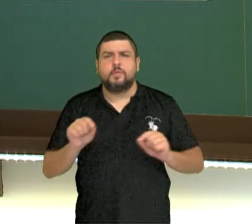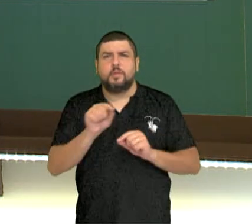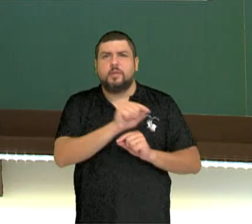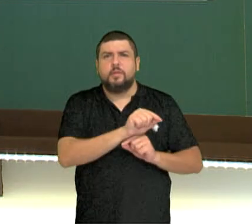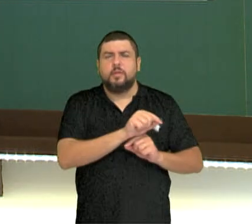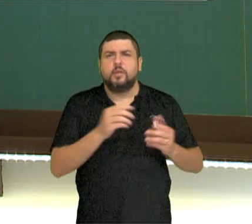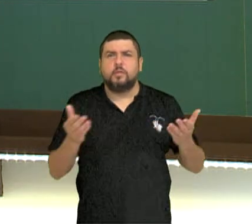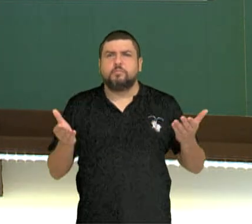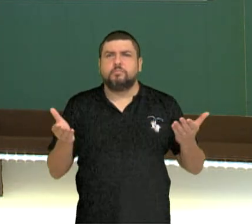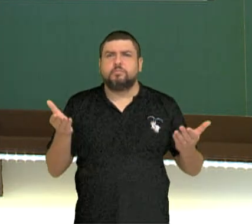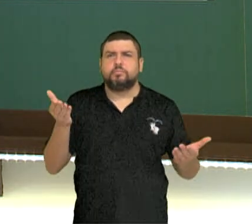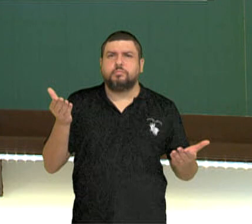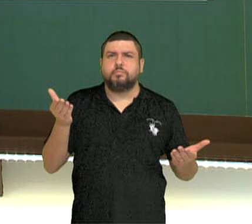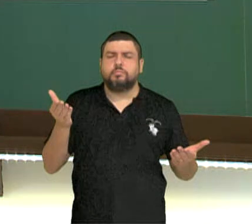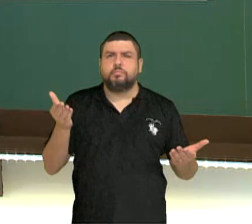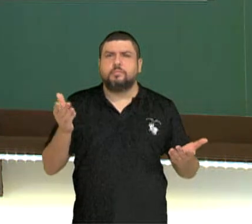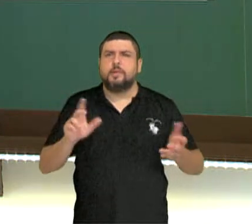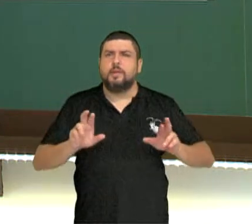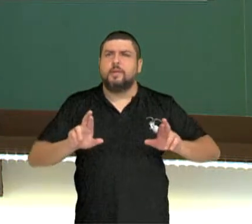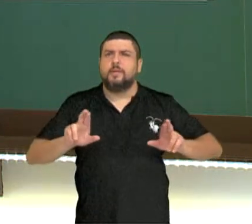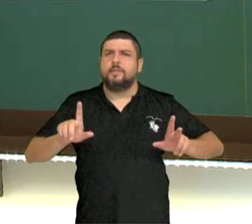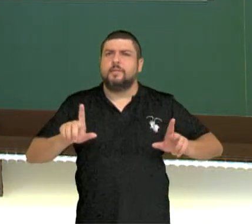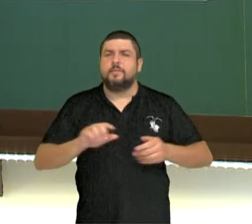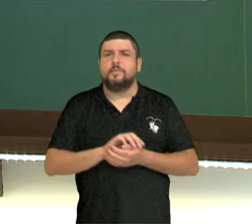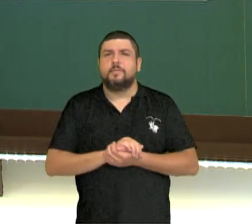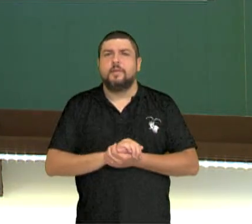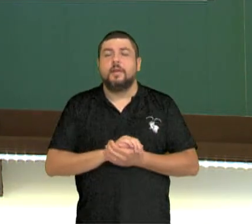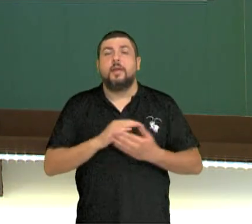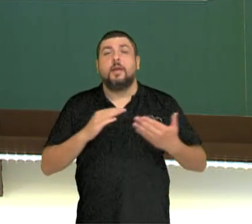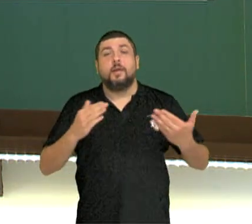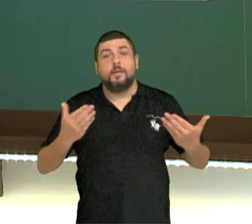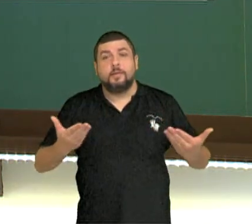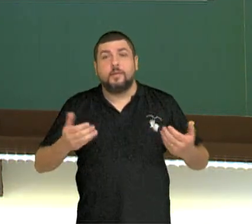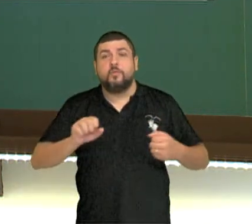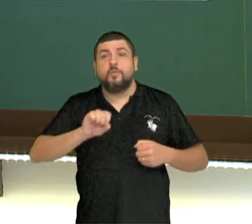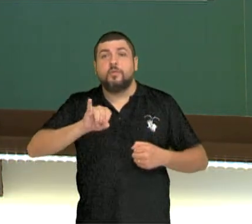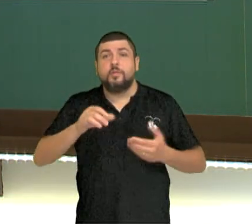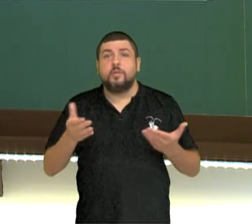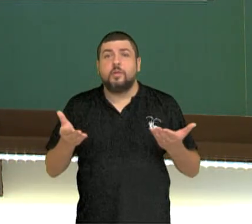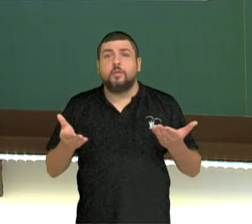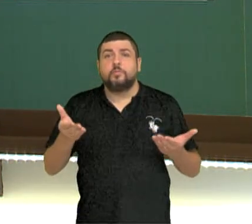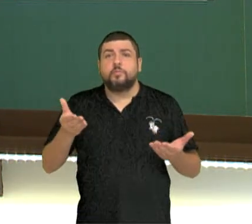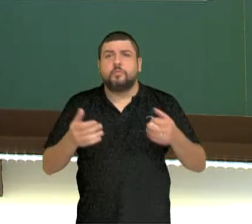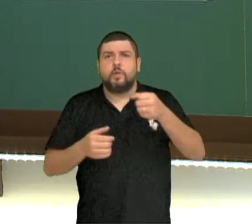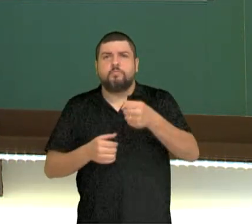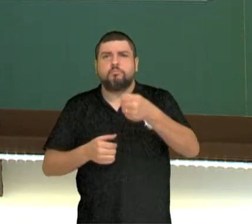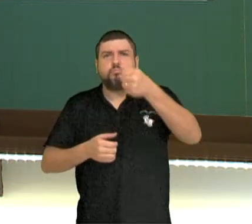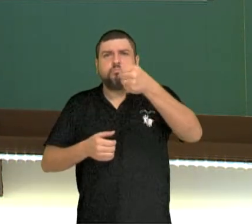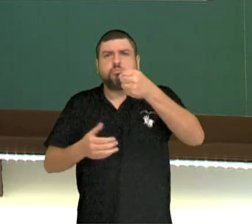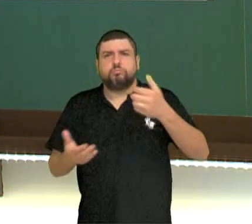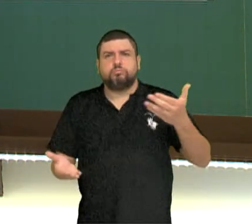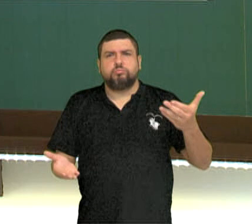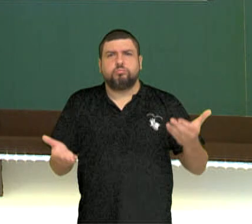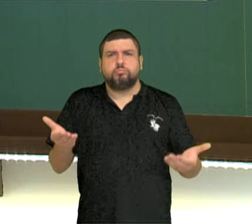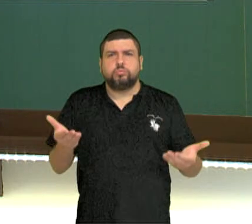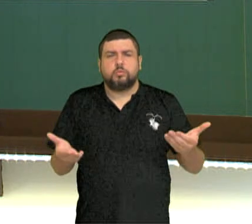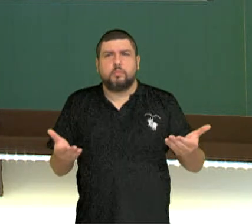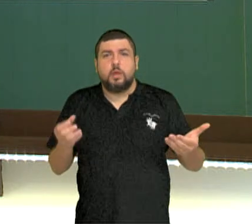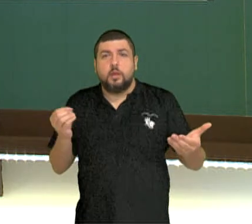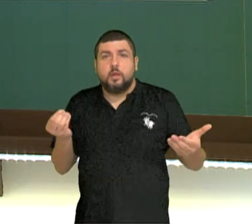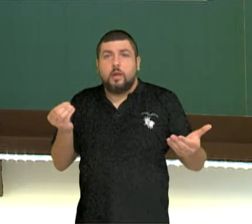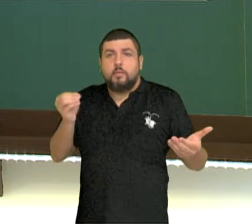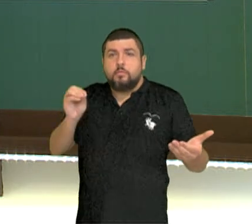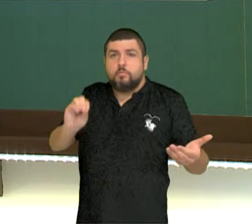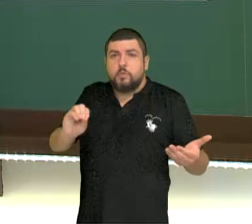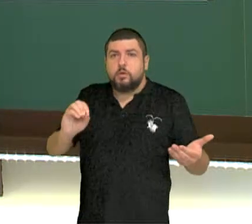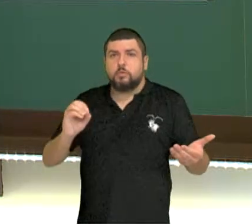ela está desigualada, essa balança. Aí, nós igualamos ela aqui, ó. Essa ilustração, ela demonstra para nós. Dois átomos